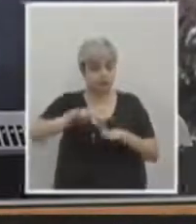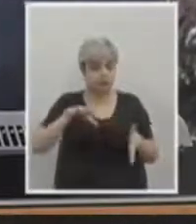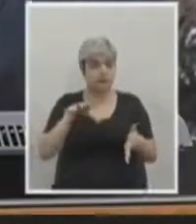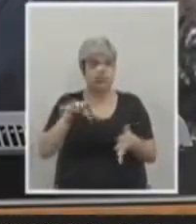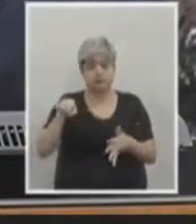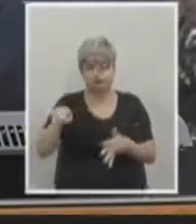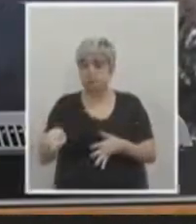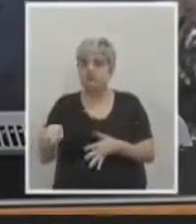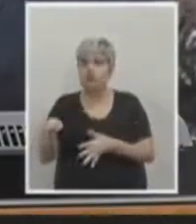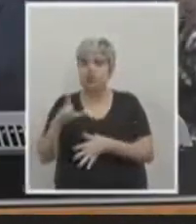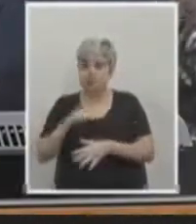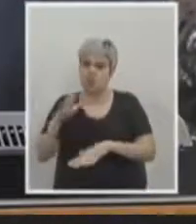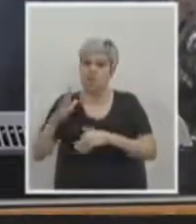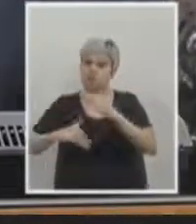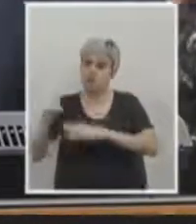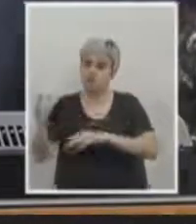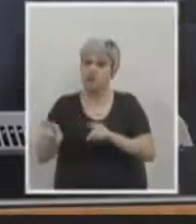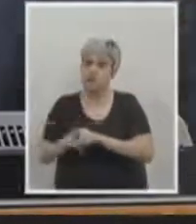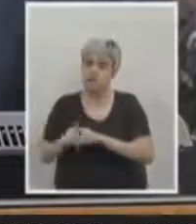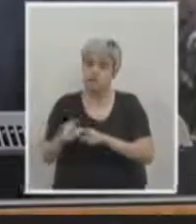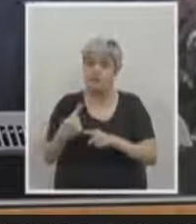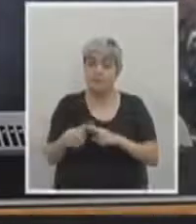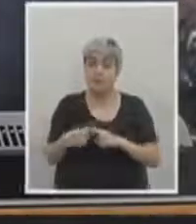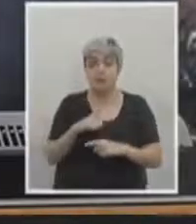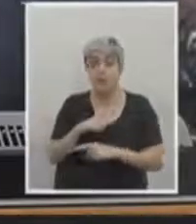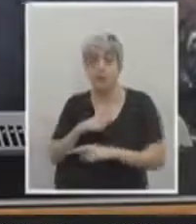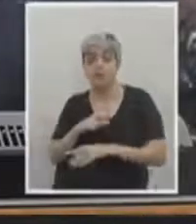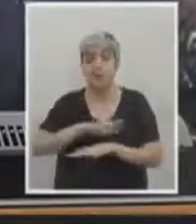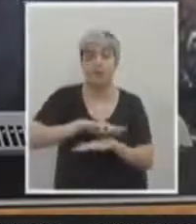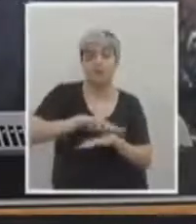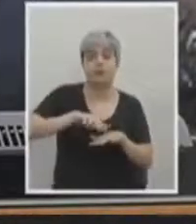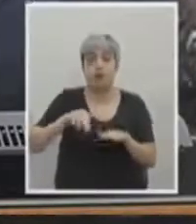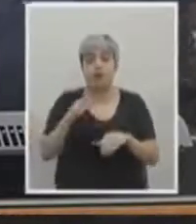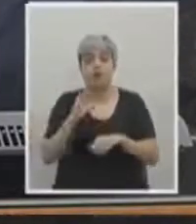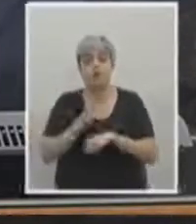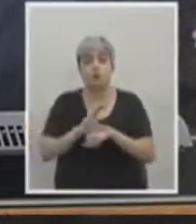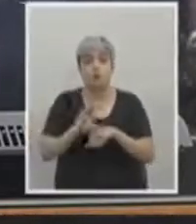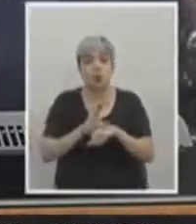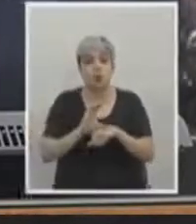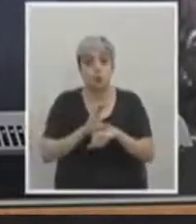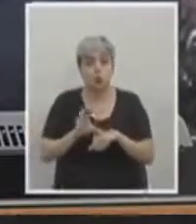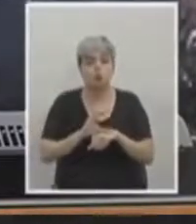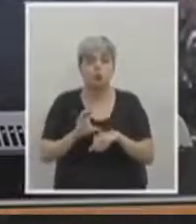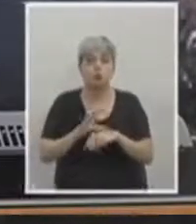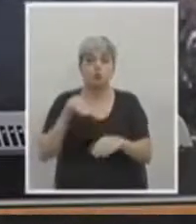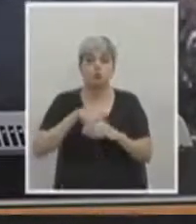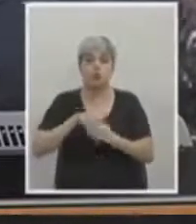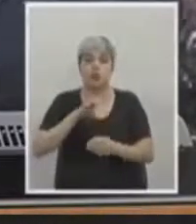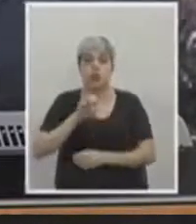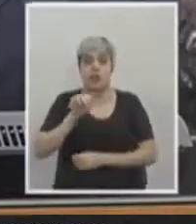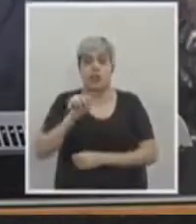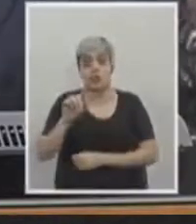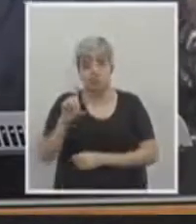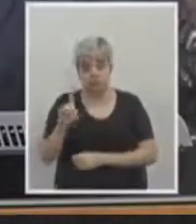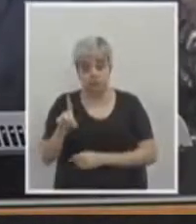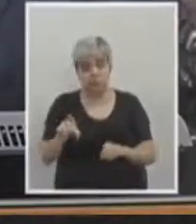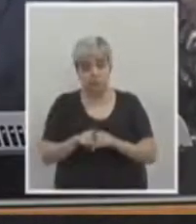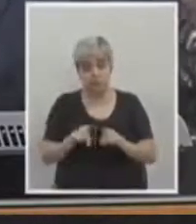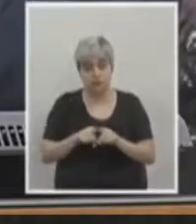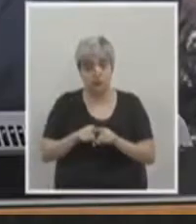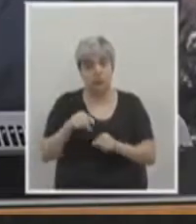nessa área, porque nós temos vários cursos EAD e várias telesalas espalhadas pelo Estado, principalmente no norte de